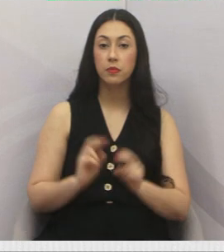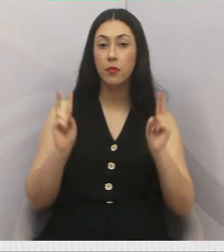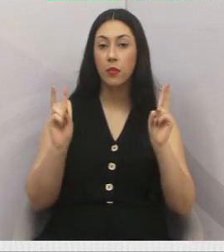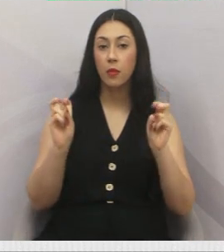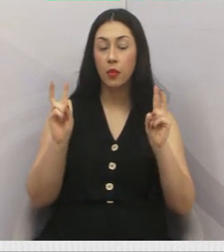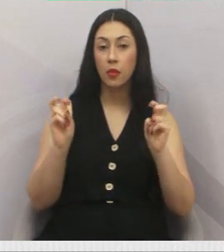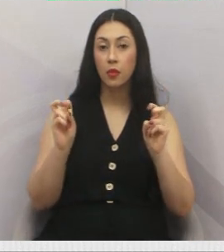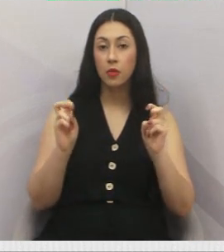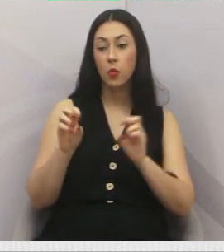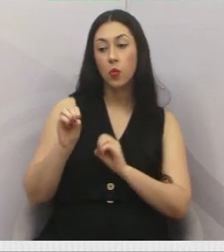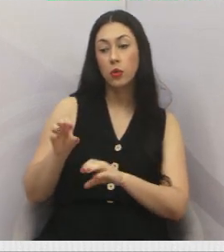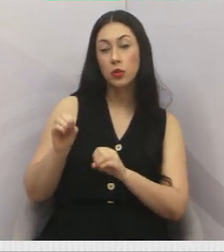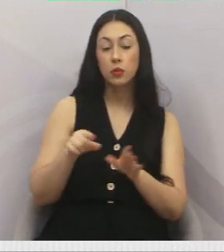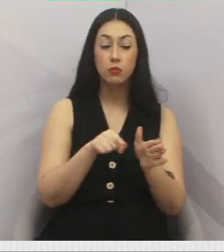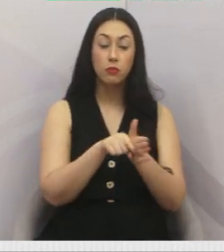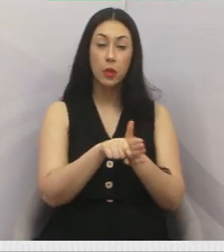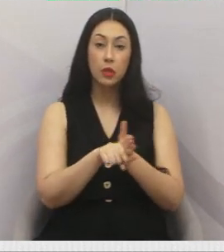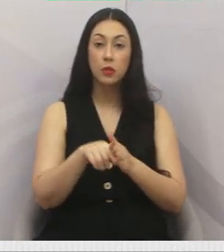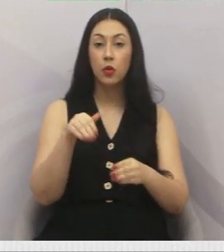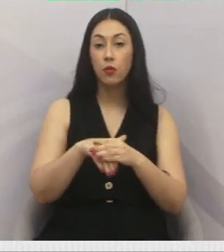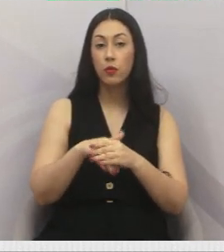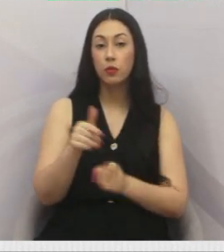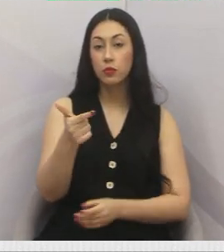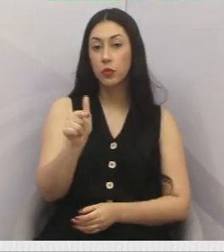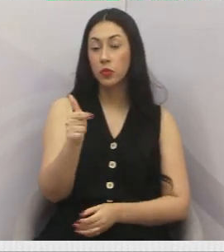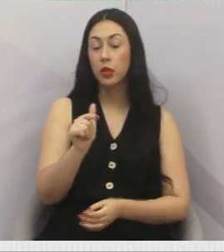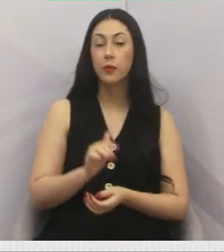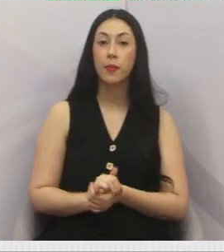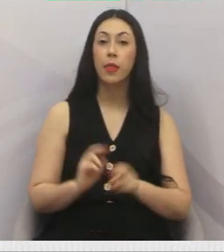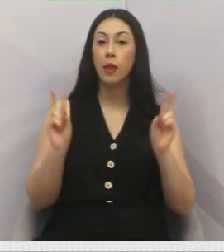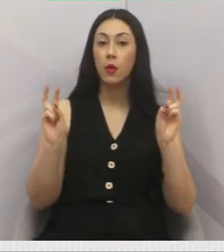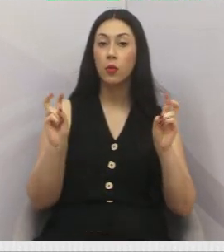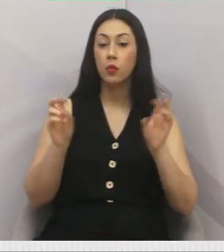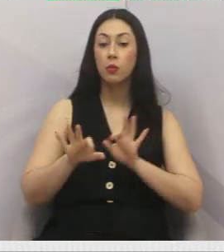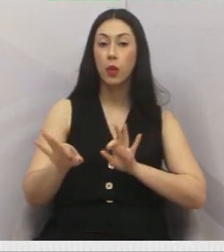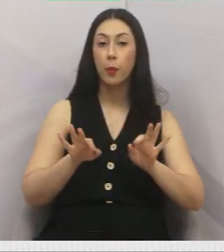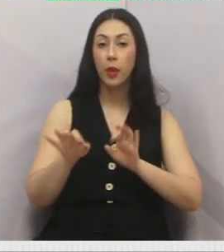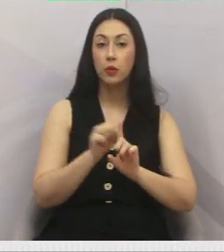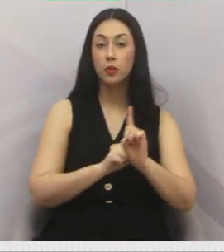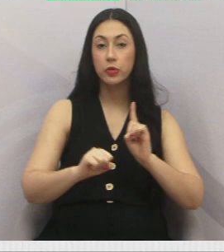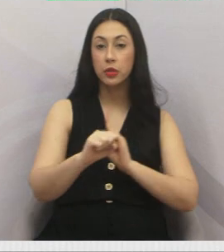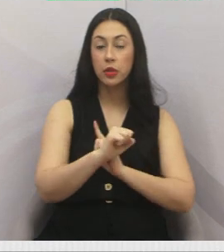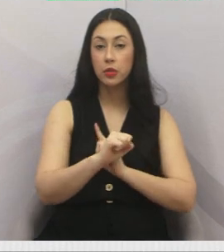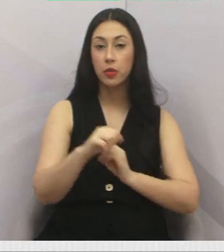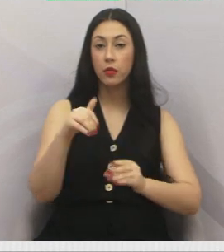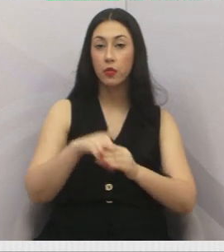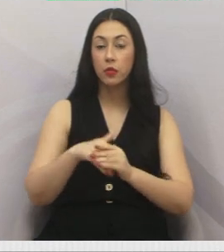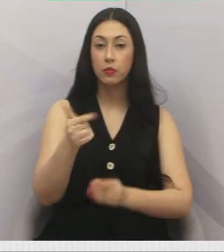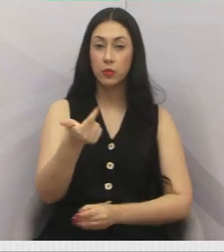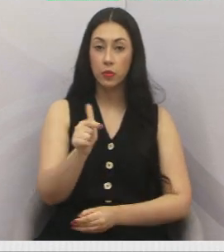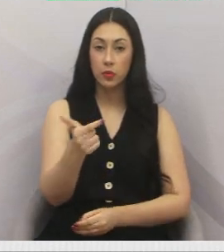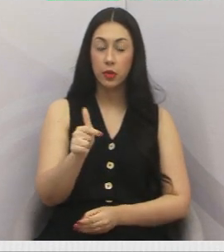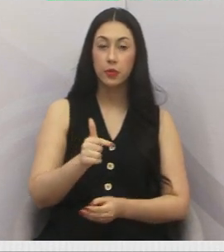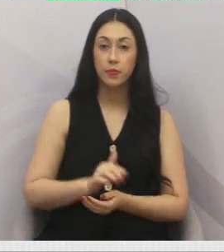Segmento Entidades Acadêmicas e de Pesquisa, voto em branco. Segmento Organização da Sociedade Civil, voto em